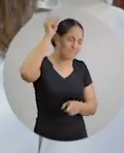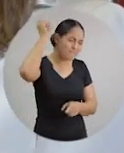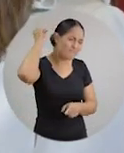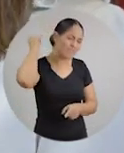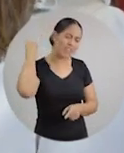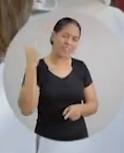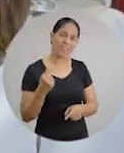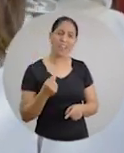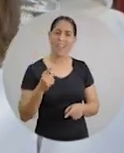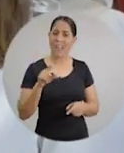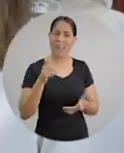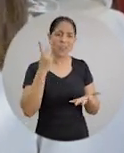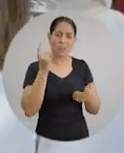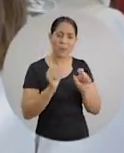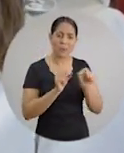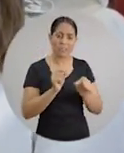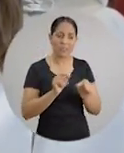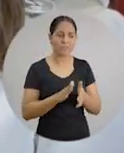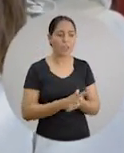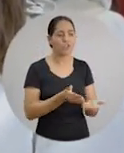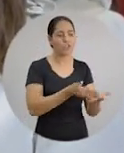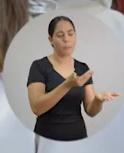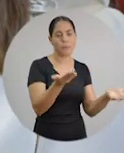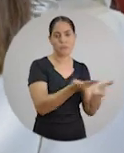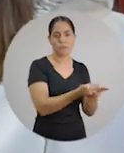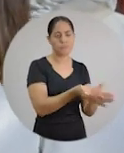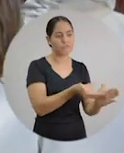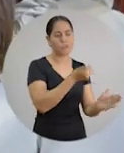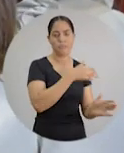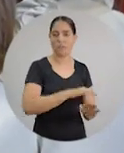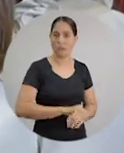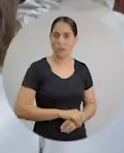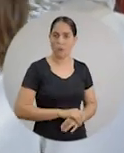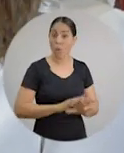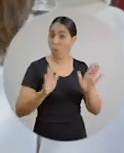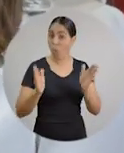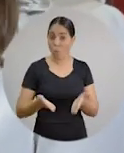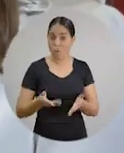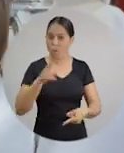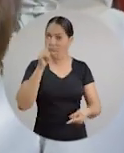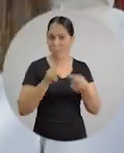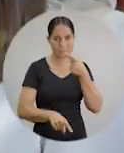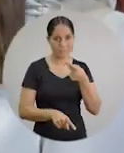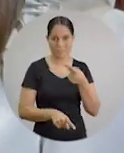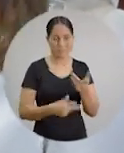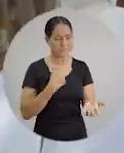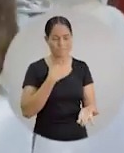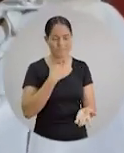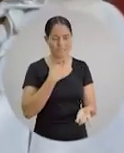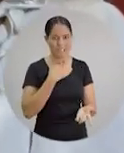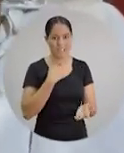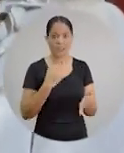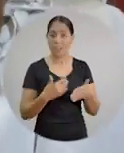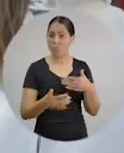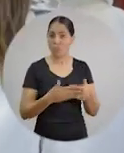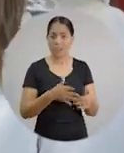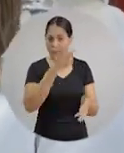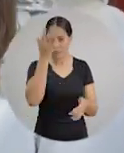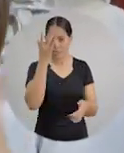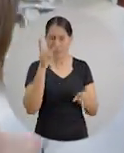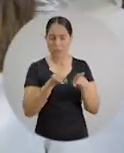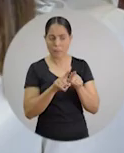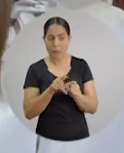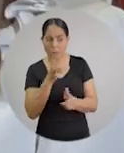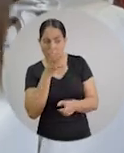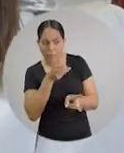E antigamente era muito comum, a mulher depois ia lá e retirava a queixa. Então, hoje isso já não é mais possível e, ao mesmo